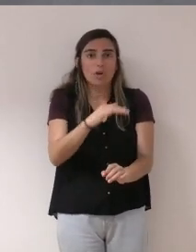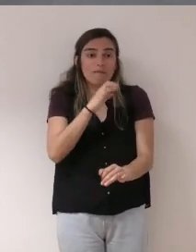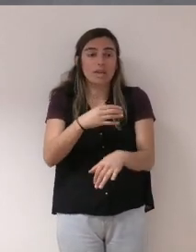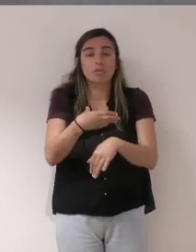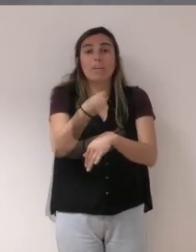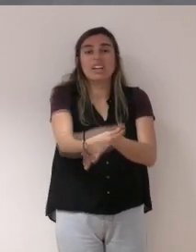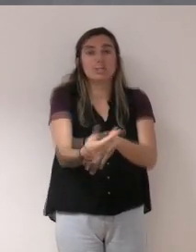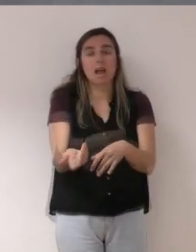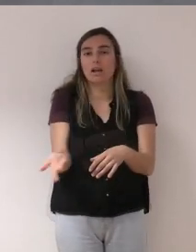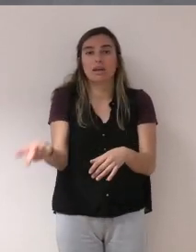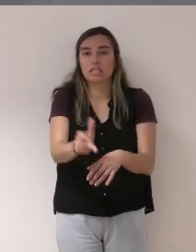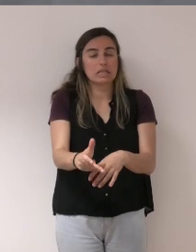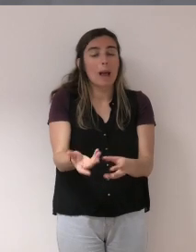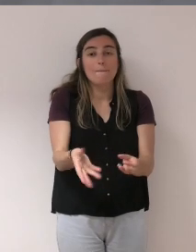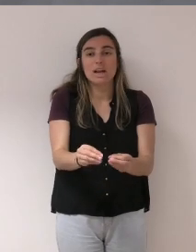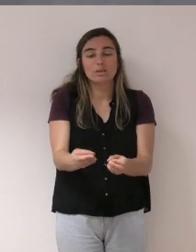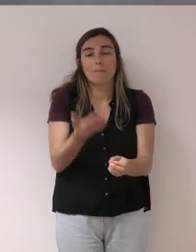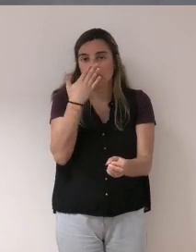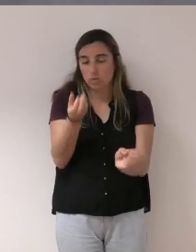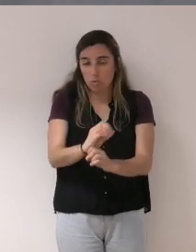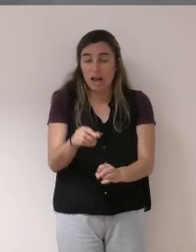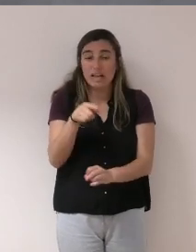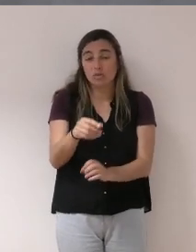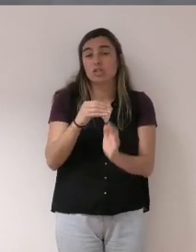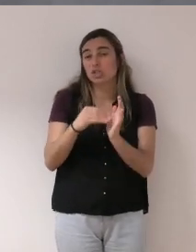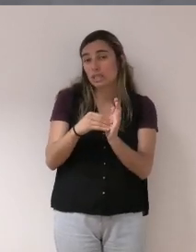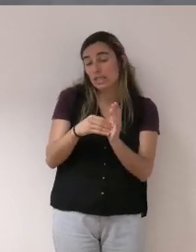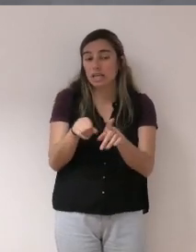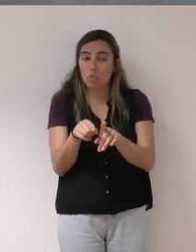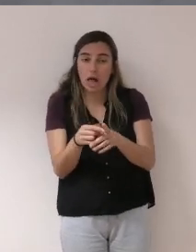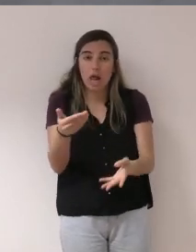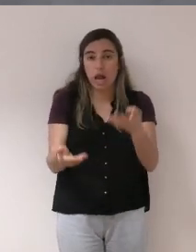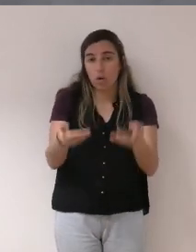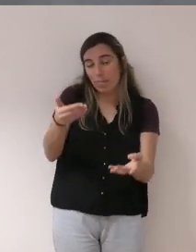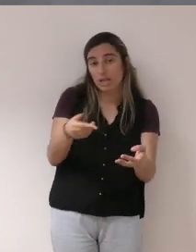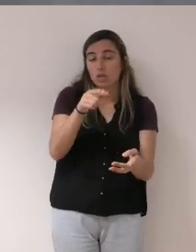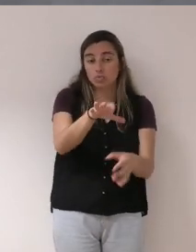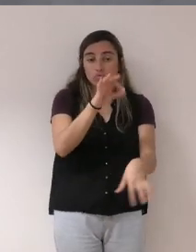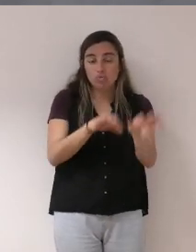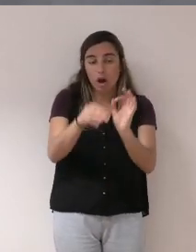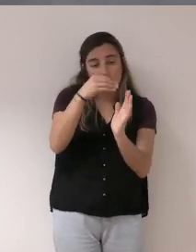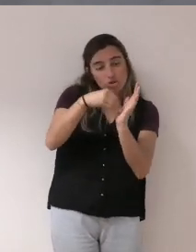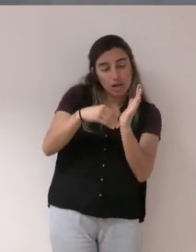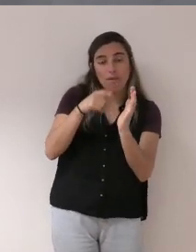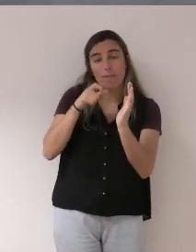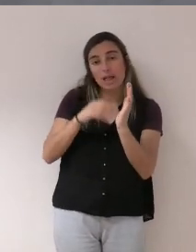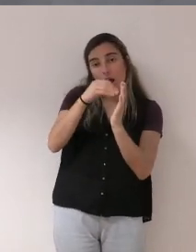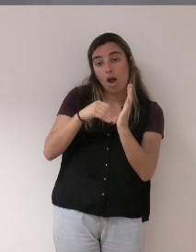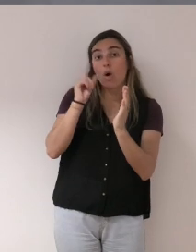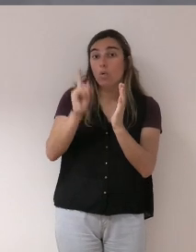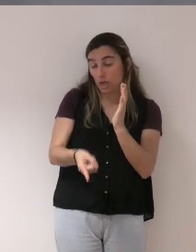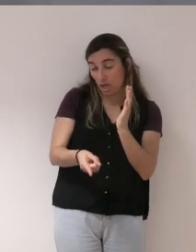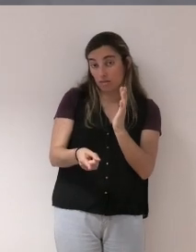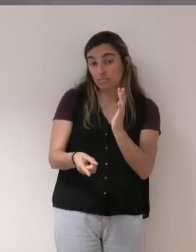termo. Portanto, como é que se dá na sua escrita o jogo entre o que vai selecionando do mundo latente que o